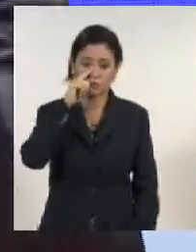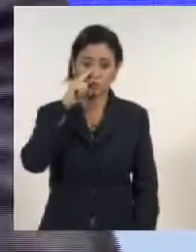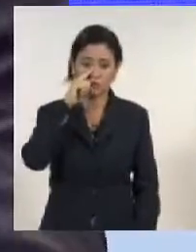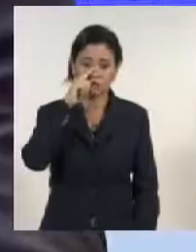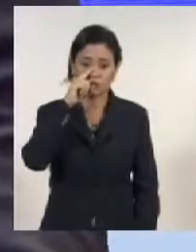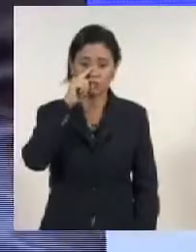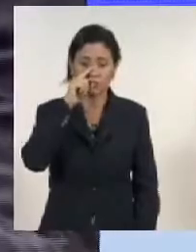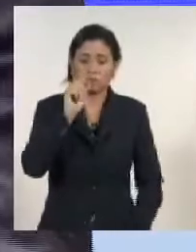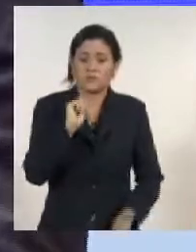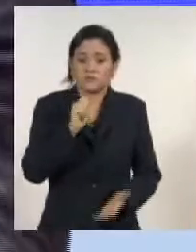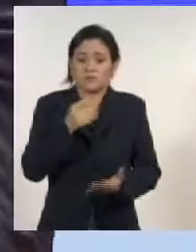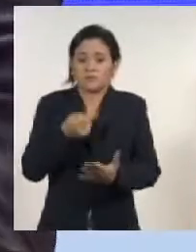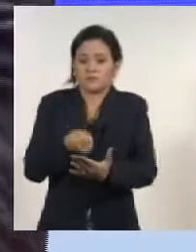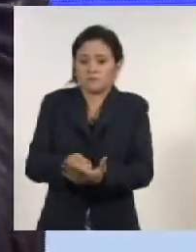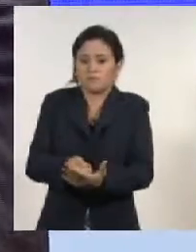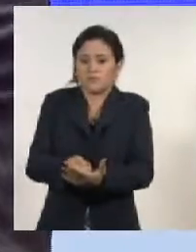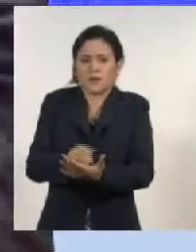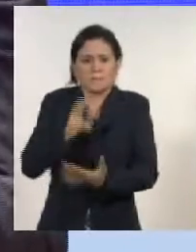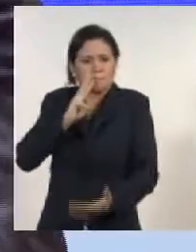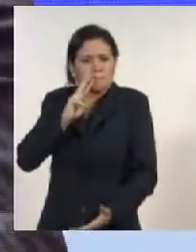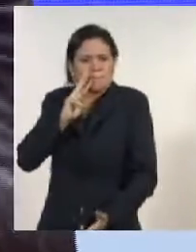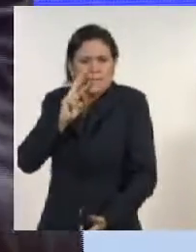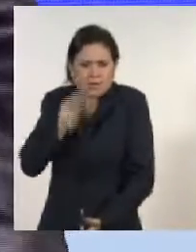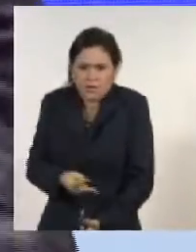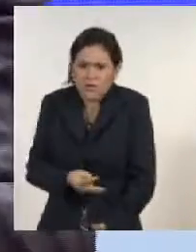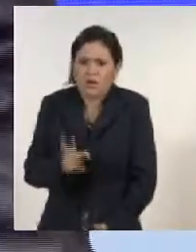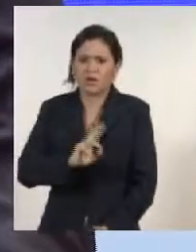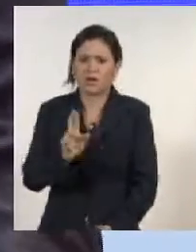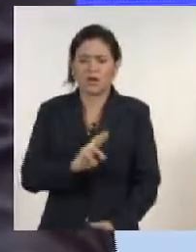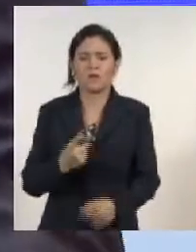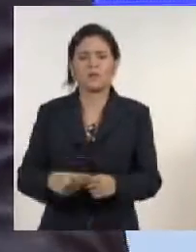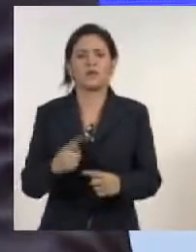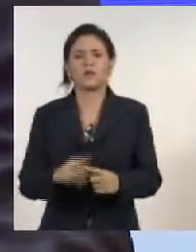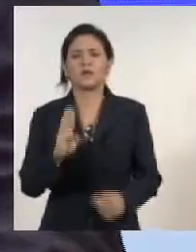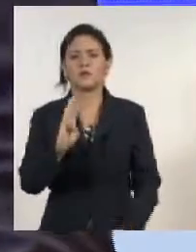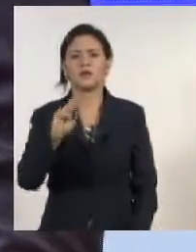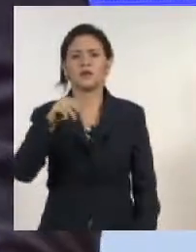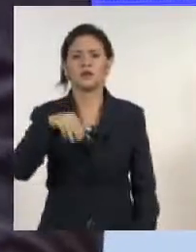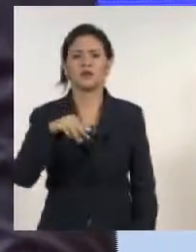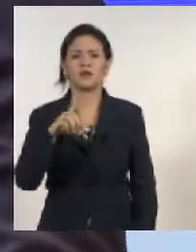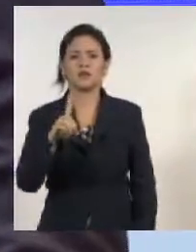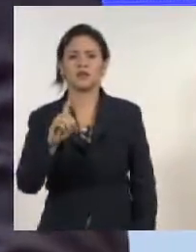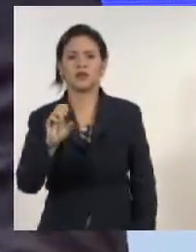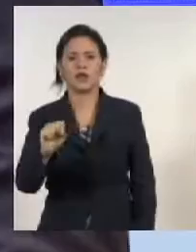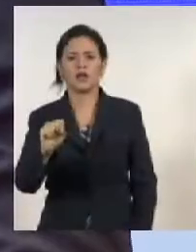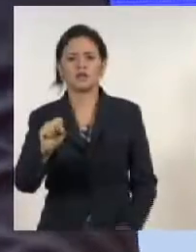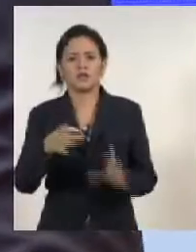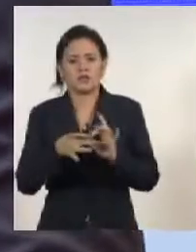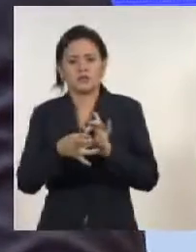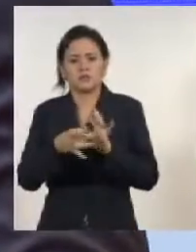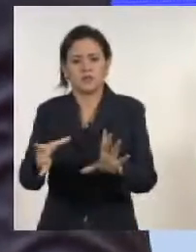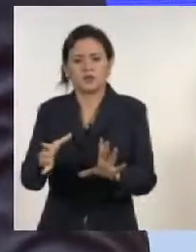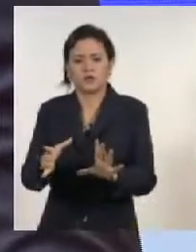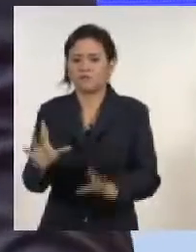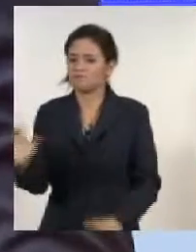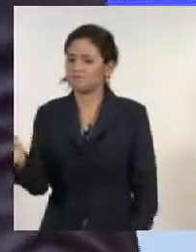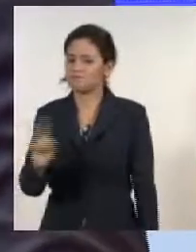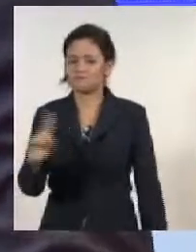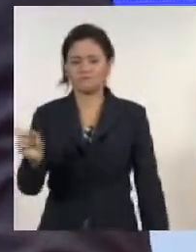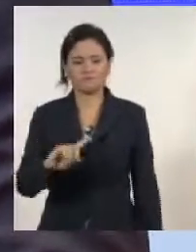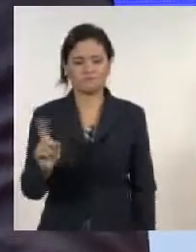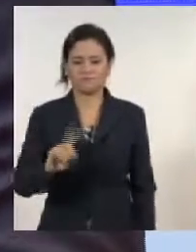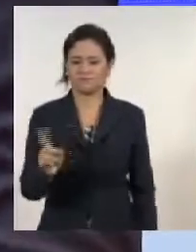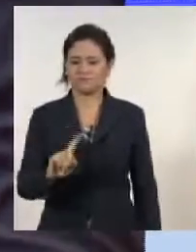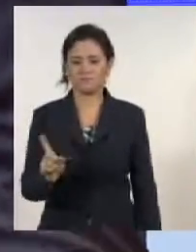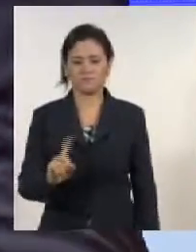milhões de reais por conta de obras realizadas sem autorização do BNDES. Pagamentos, deputado André, que foram feitos sem uma